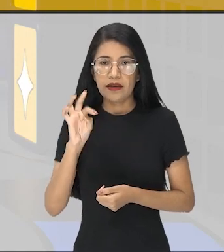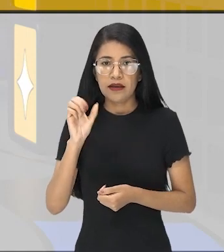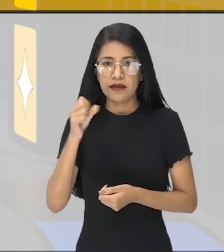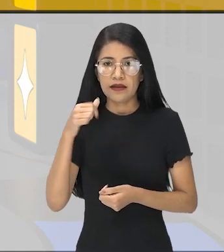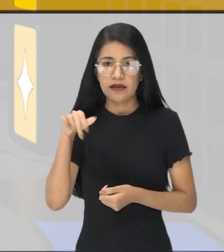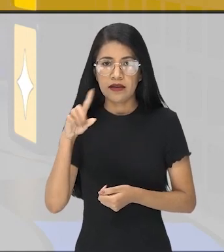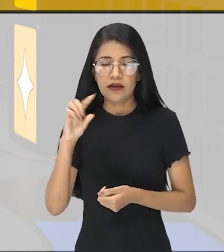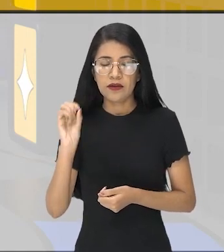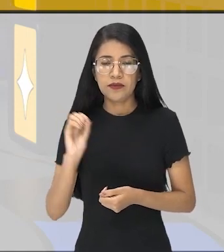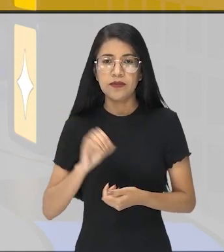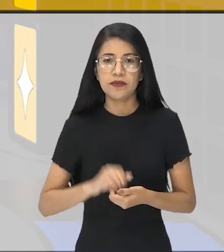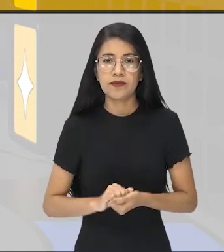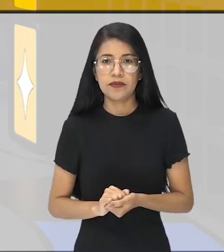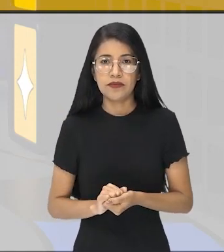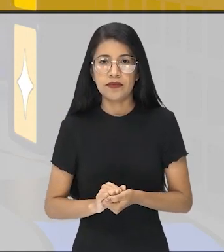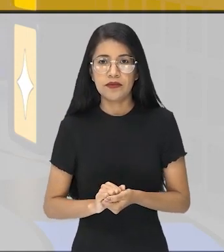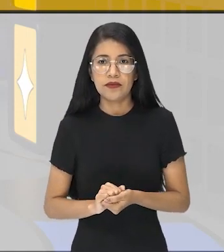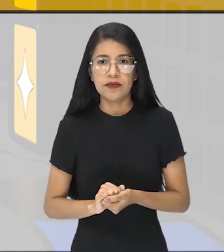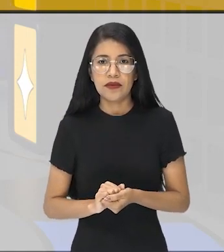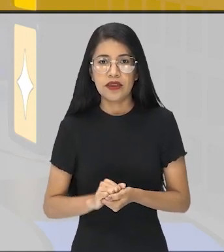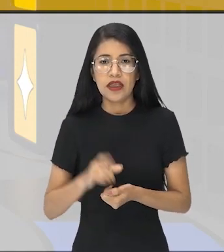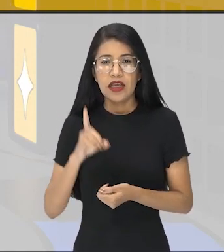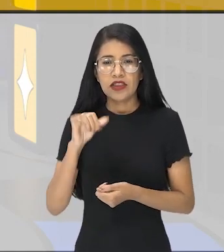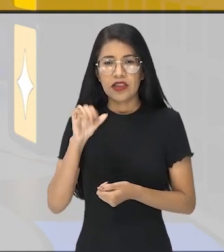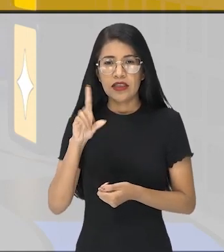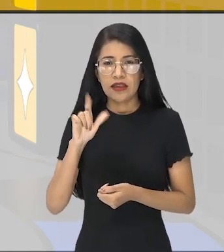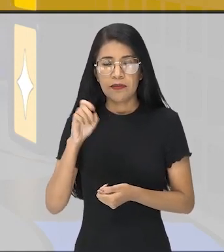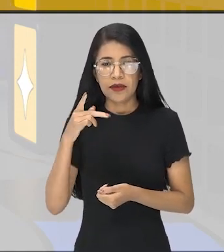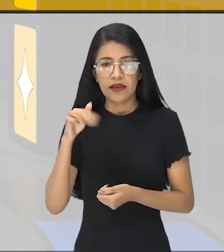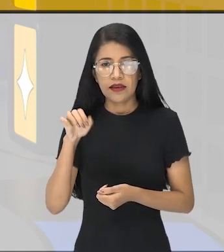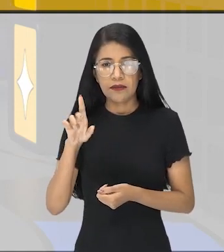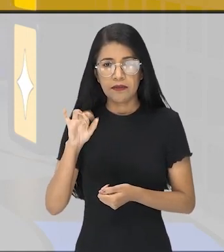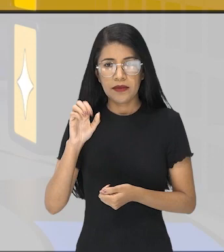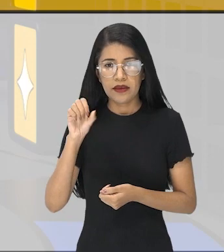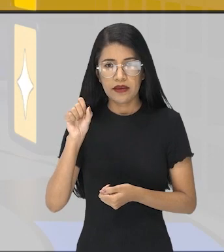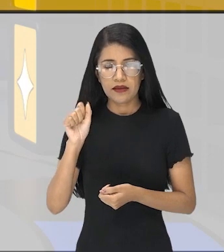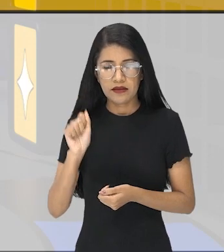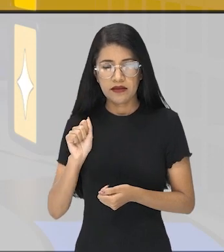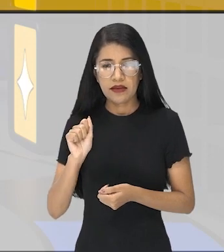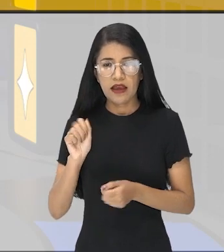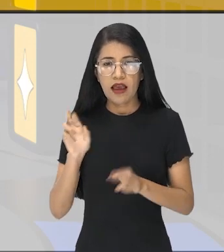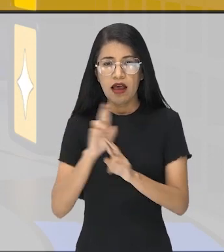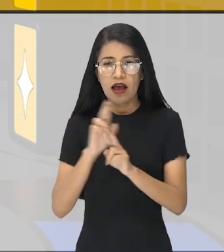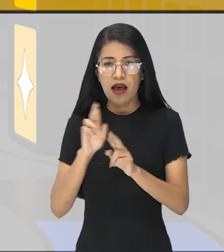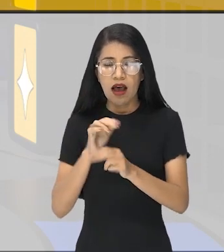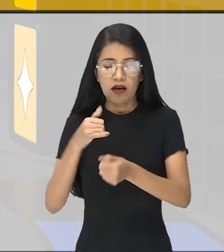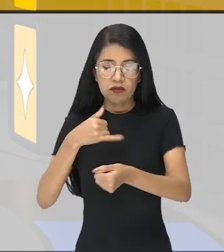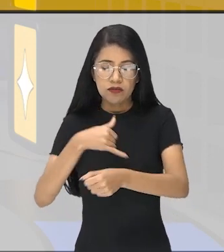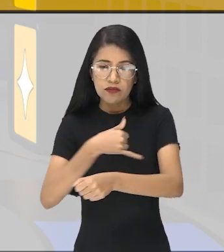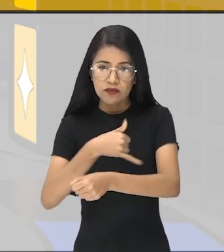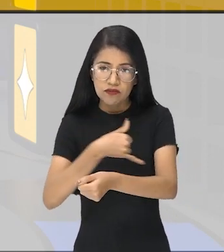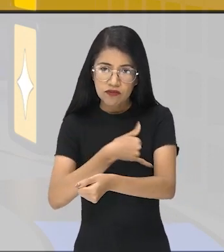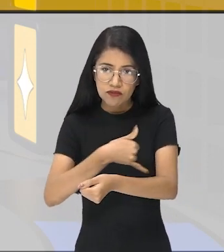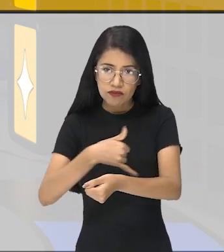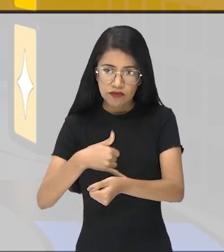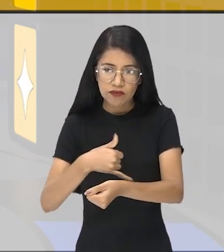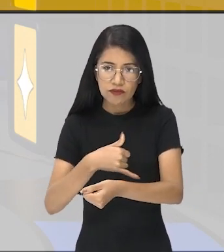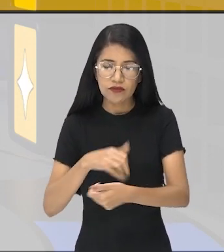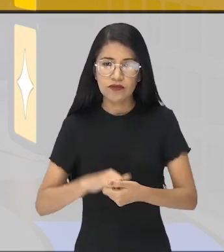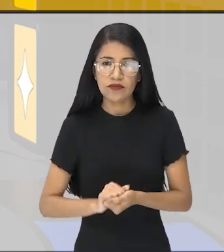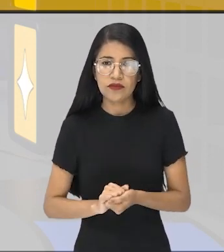alta, as dislipidemias, que tem a ver com o colesterol alto, e